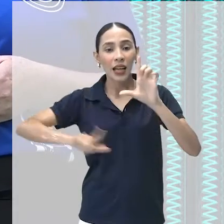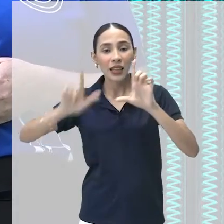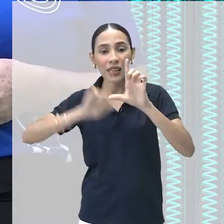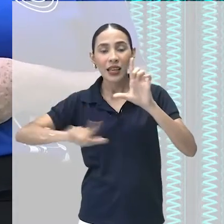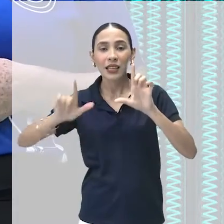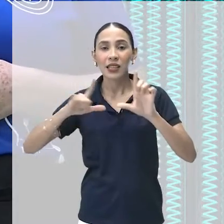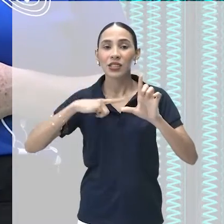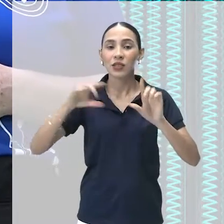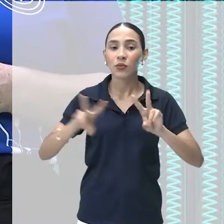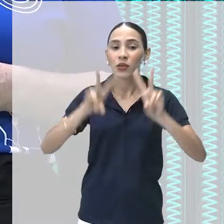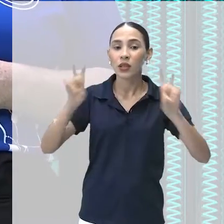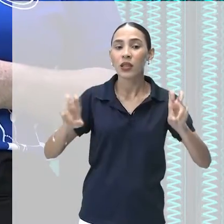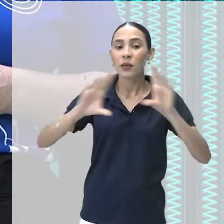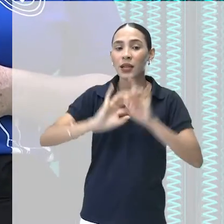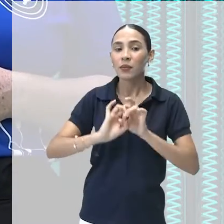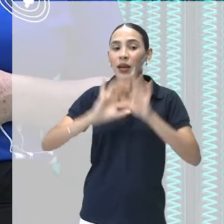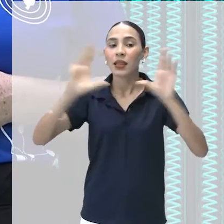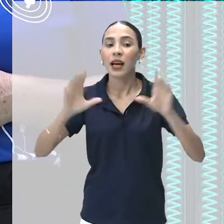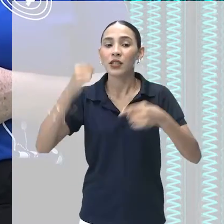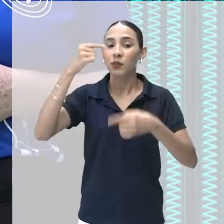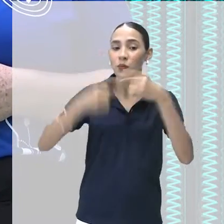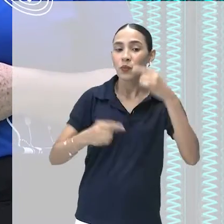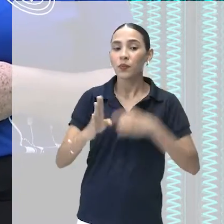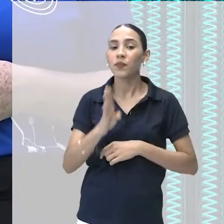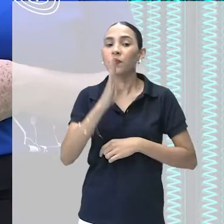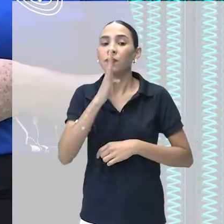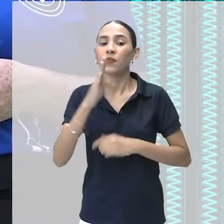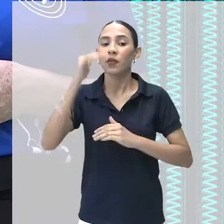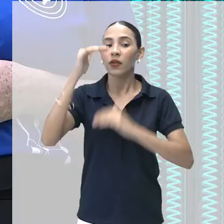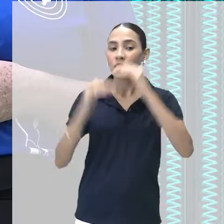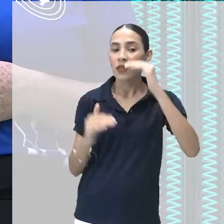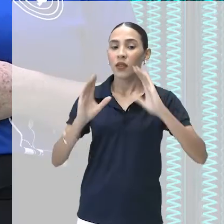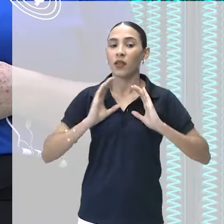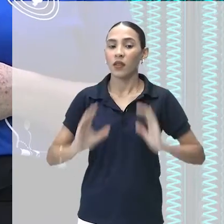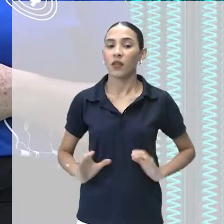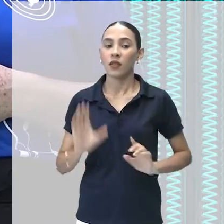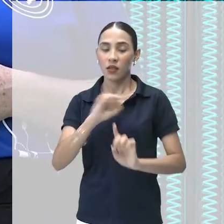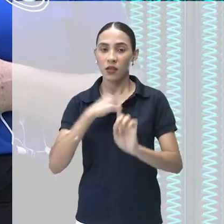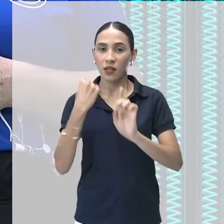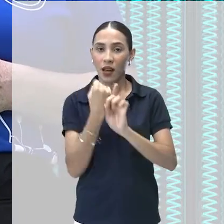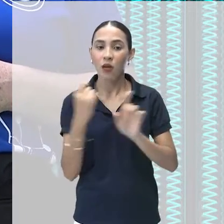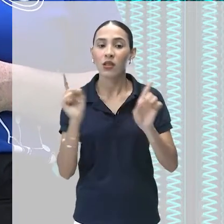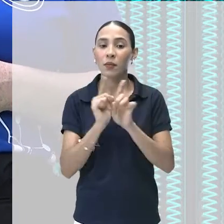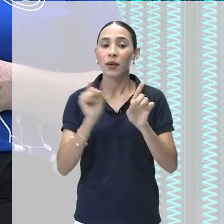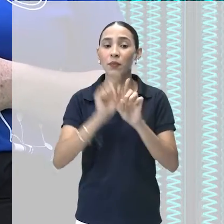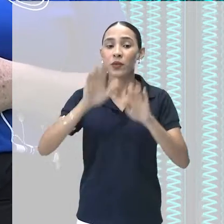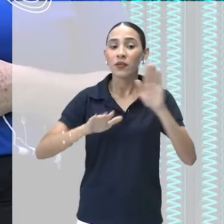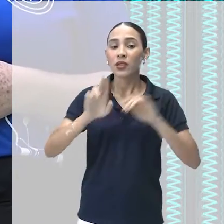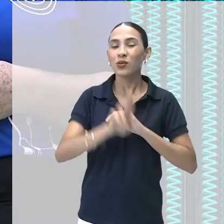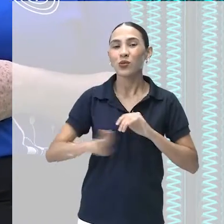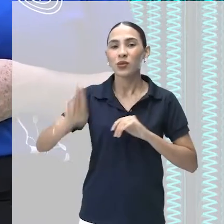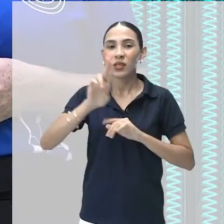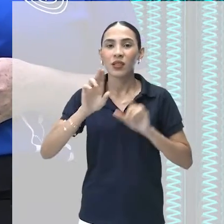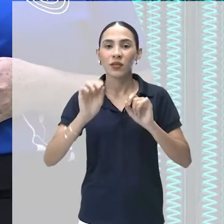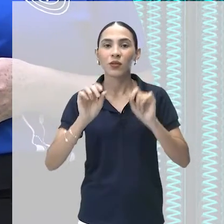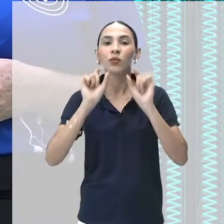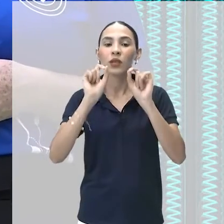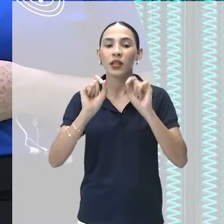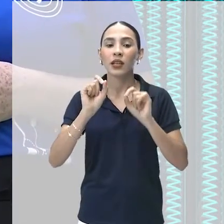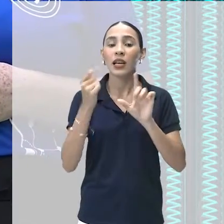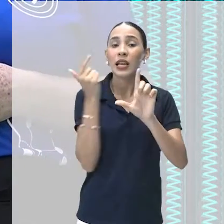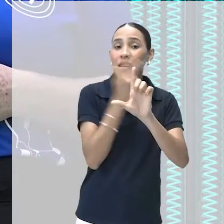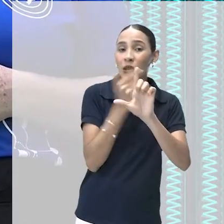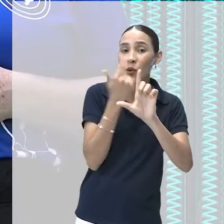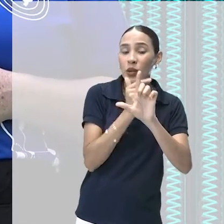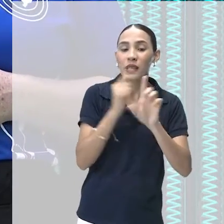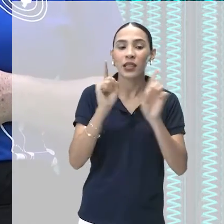abordavam temas como liberdade, censura, desigualdade e o comportamento social, muitas vezes utilizando o sarcasmo